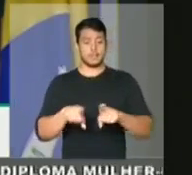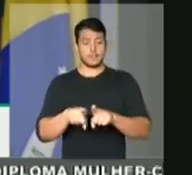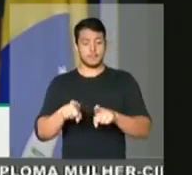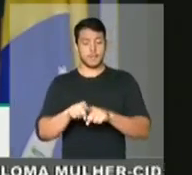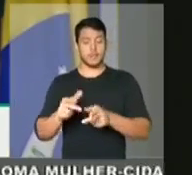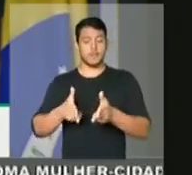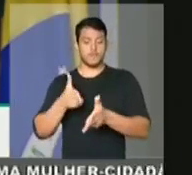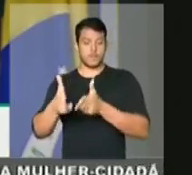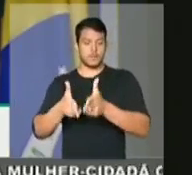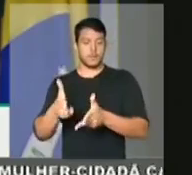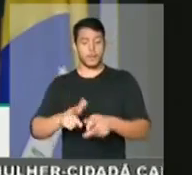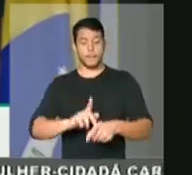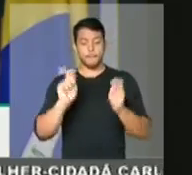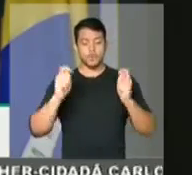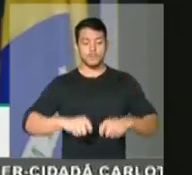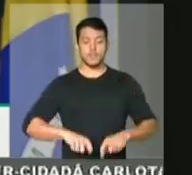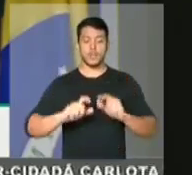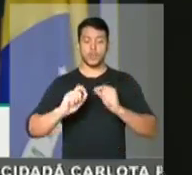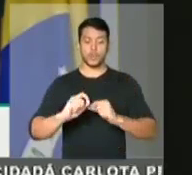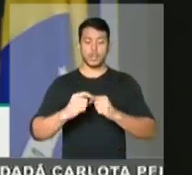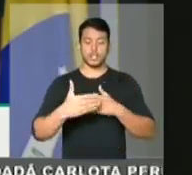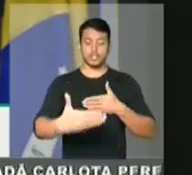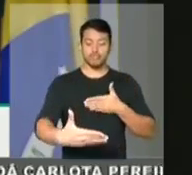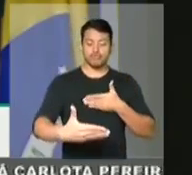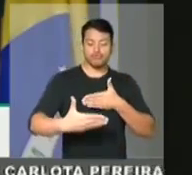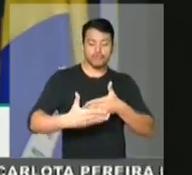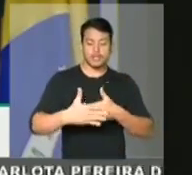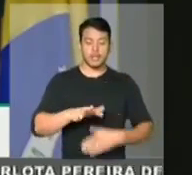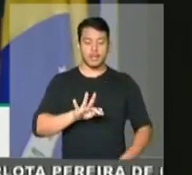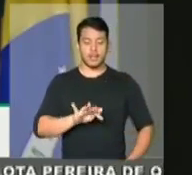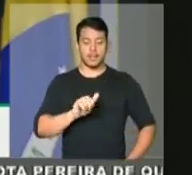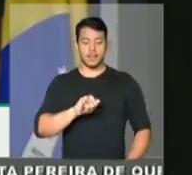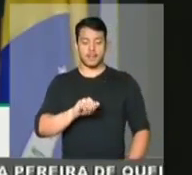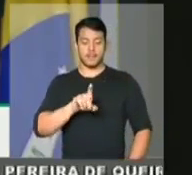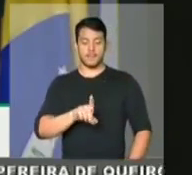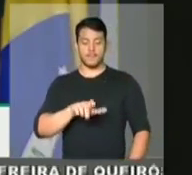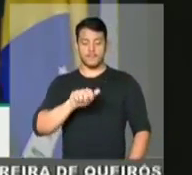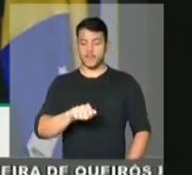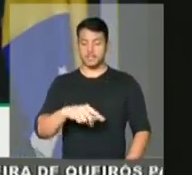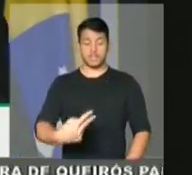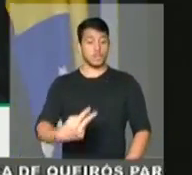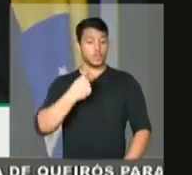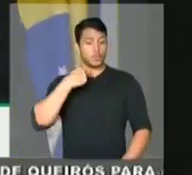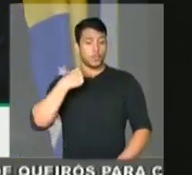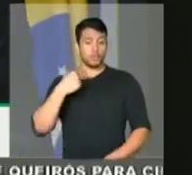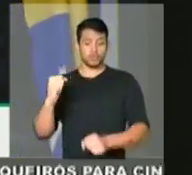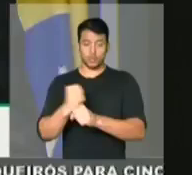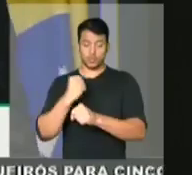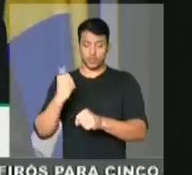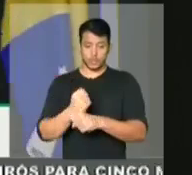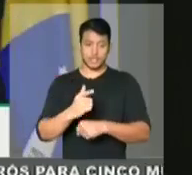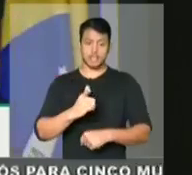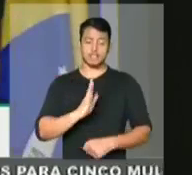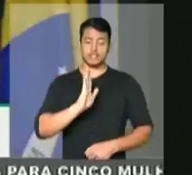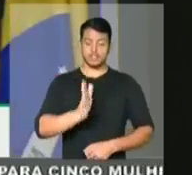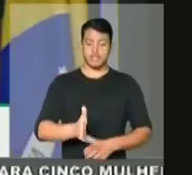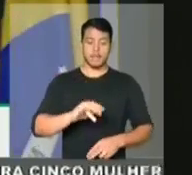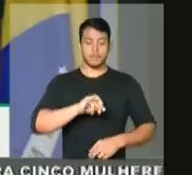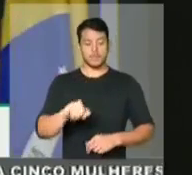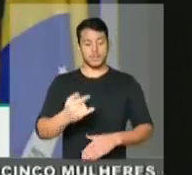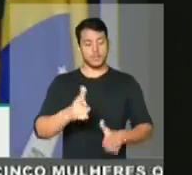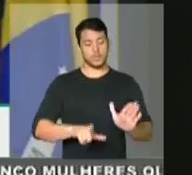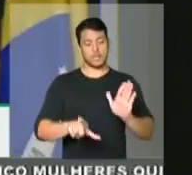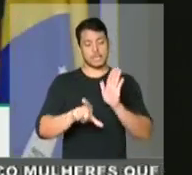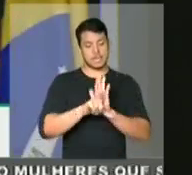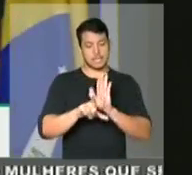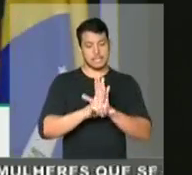e possibilita a redução da extensão dessa faixa não edificável por lei municipal ou distrital. Artigo